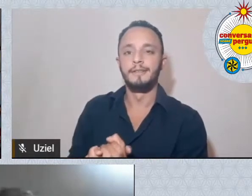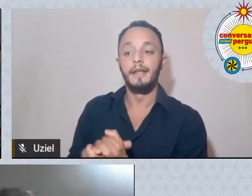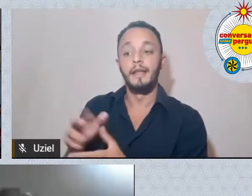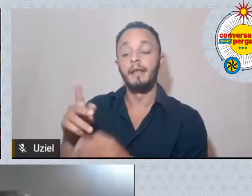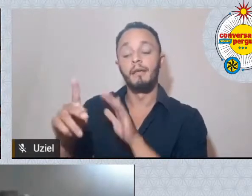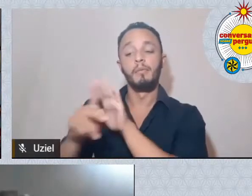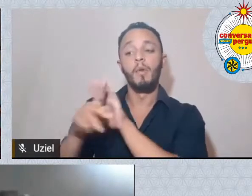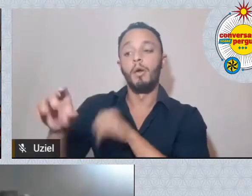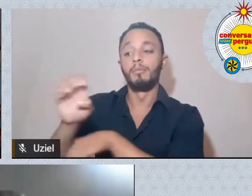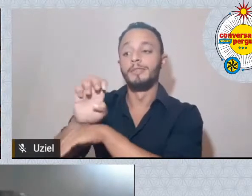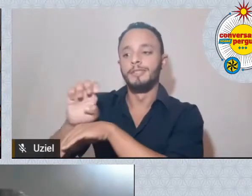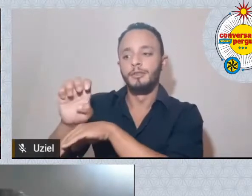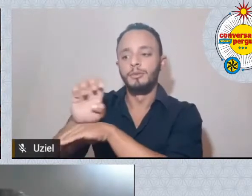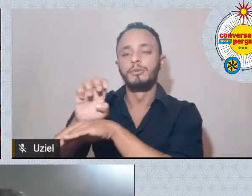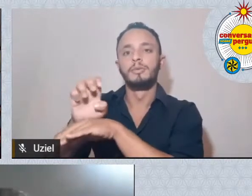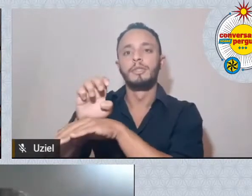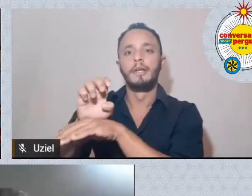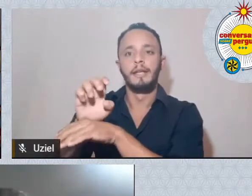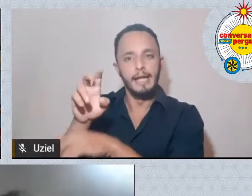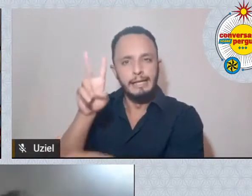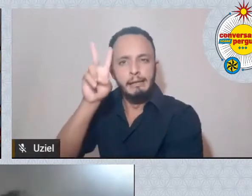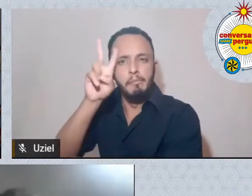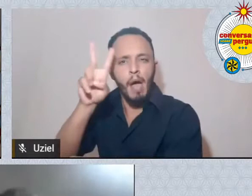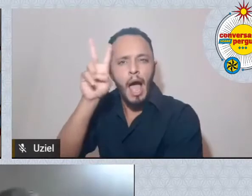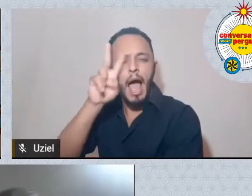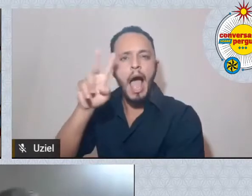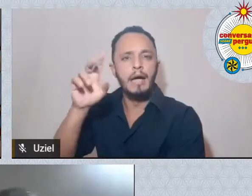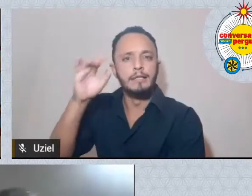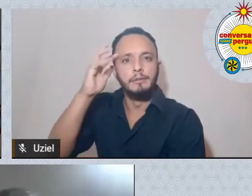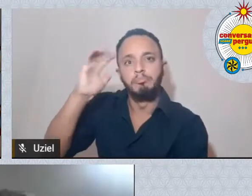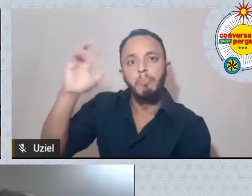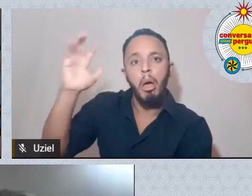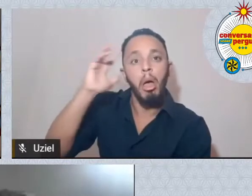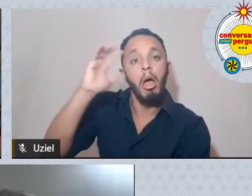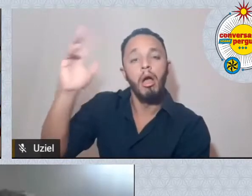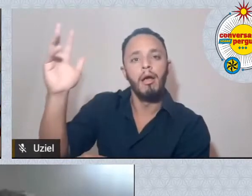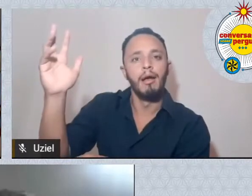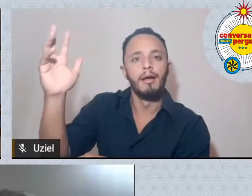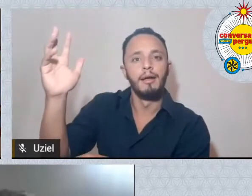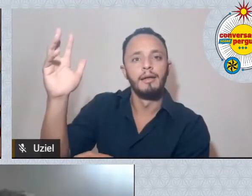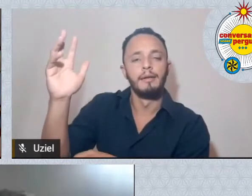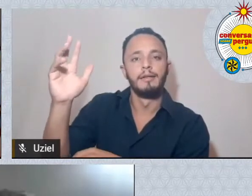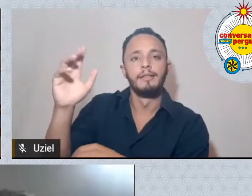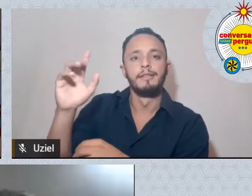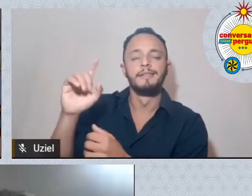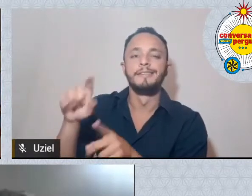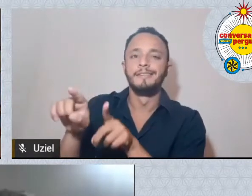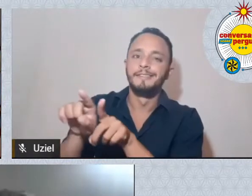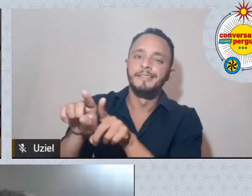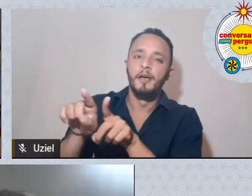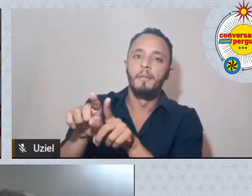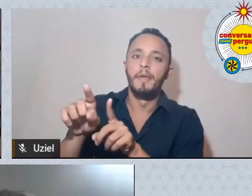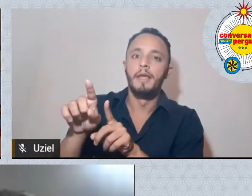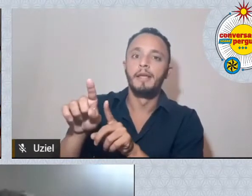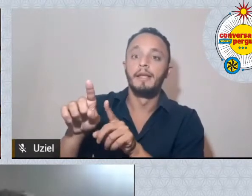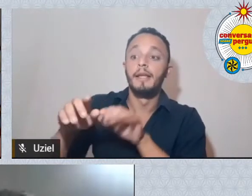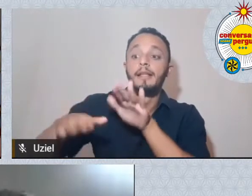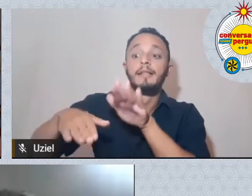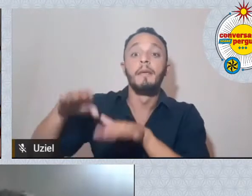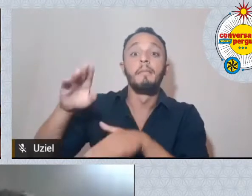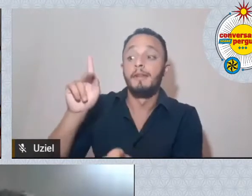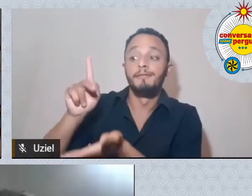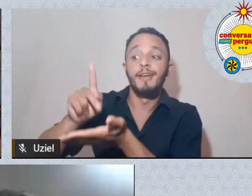de ficção, a estrutura de metade na história,